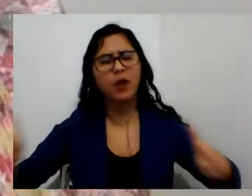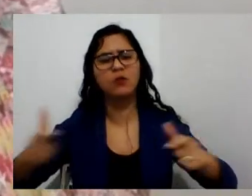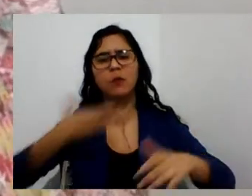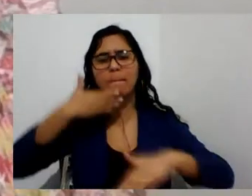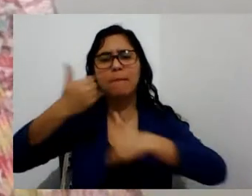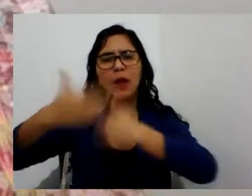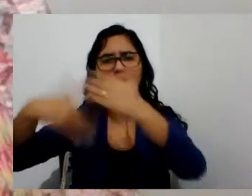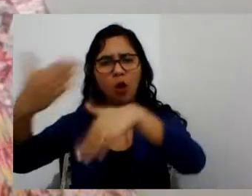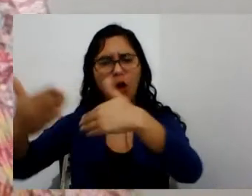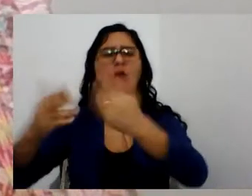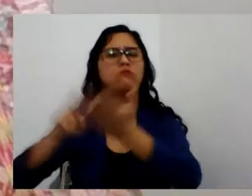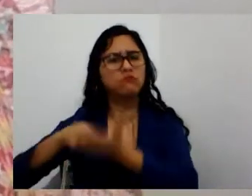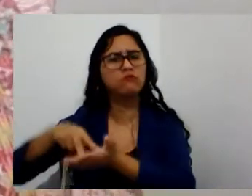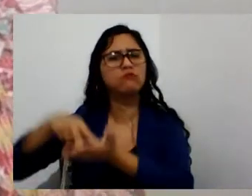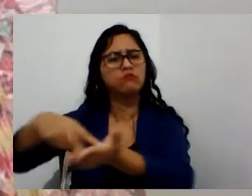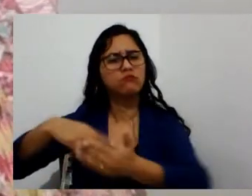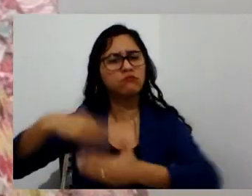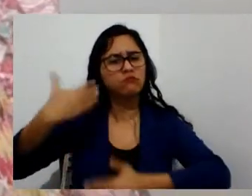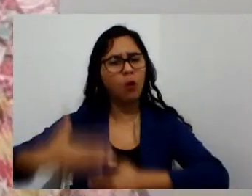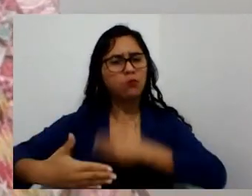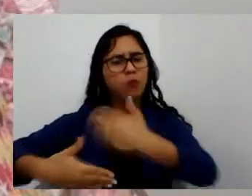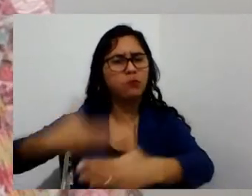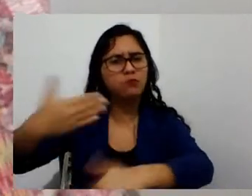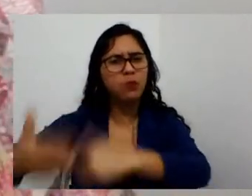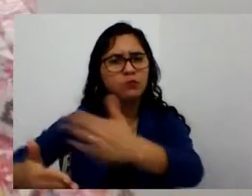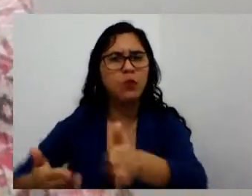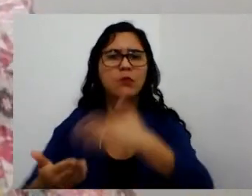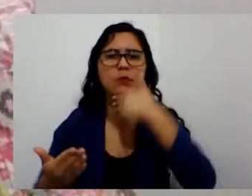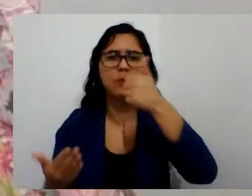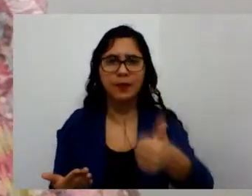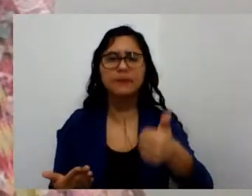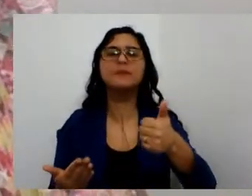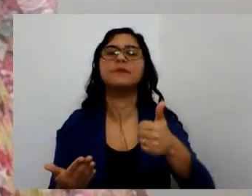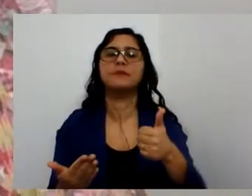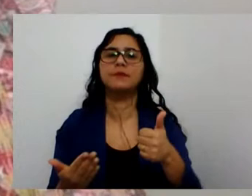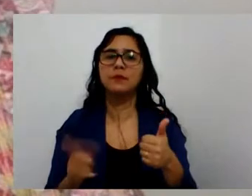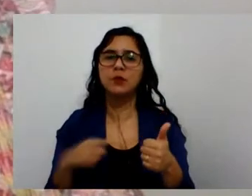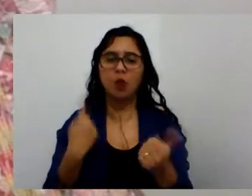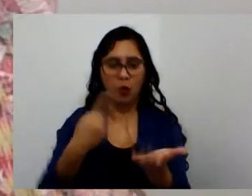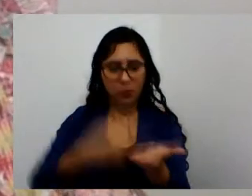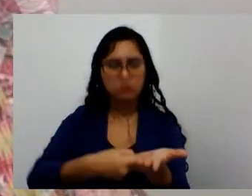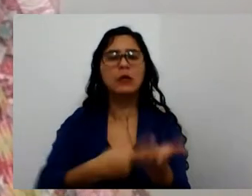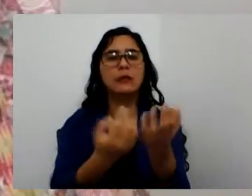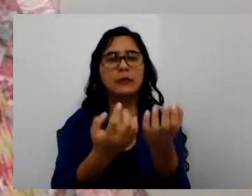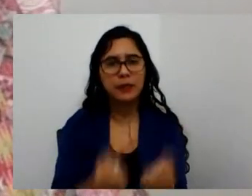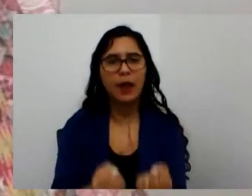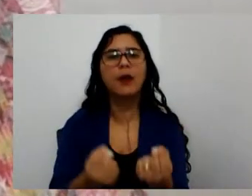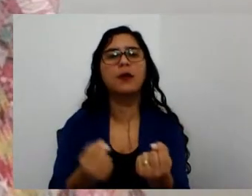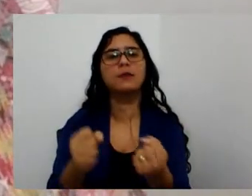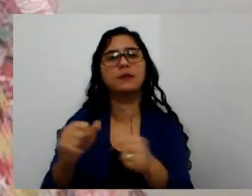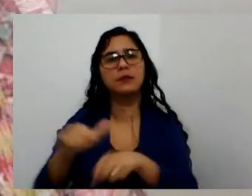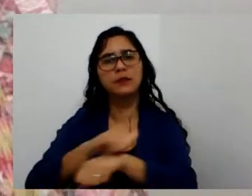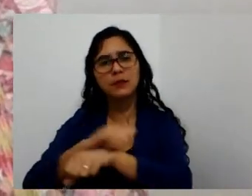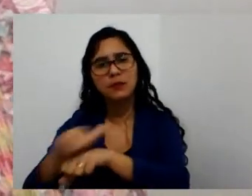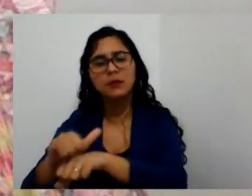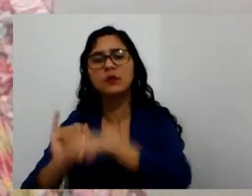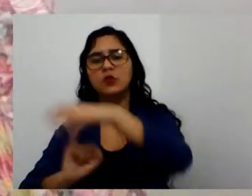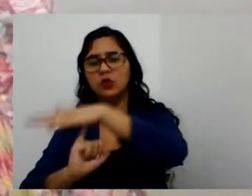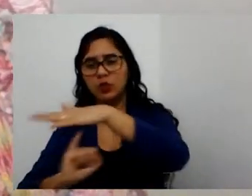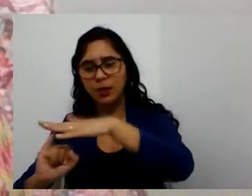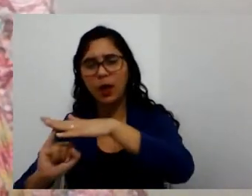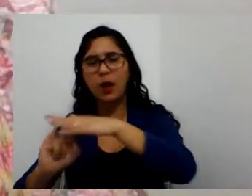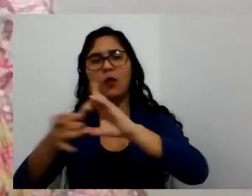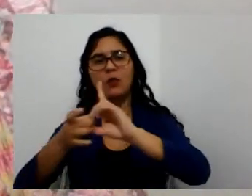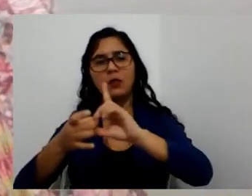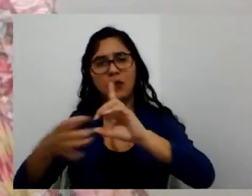avançando mais e mais. Assumimos compromissos estratégicos, institucionais e democráticos